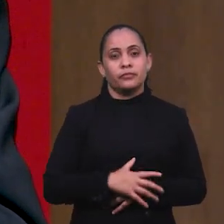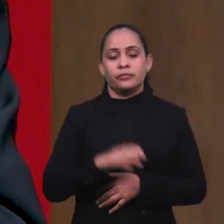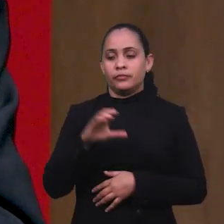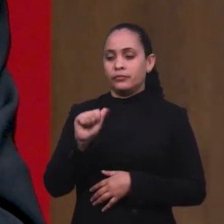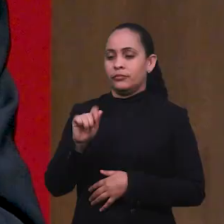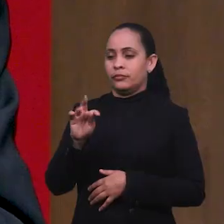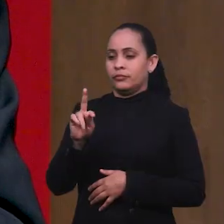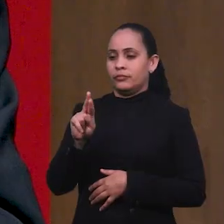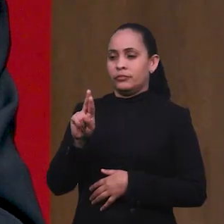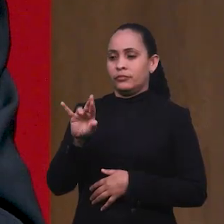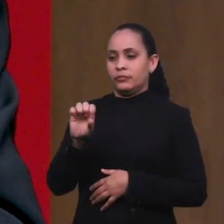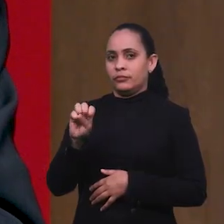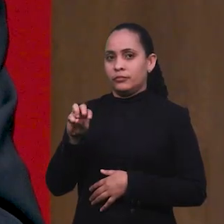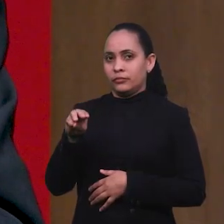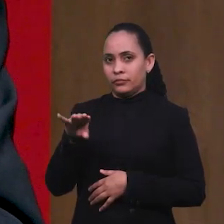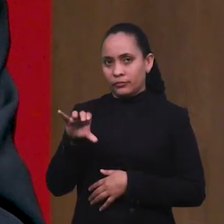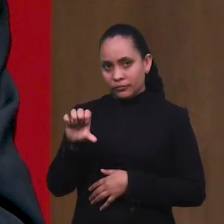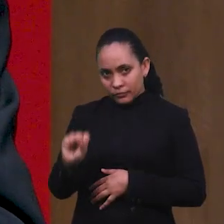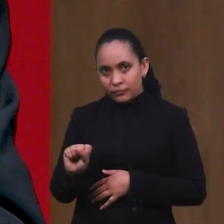catolicismo.